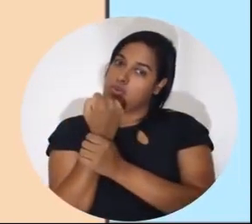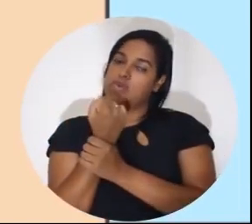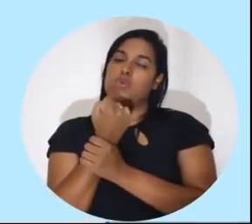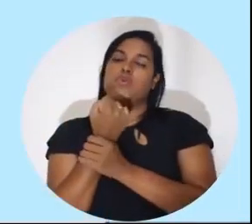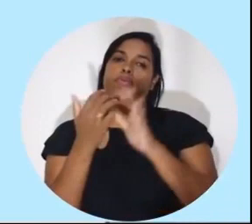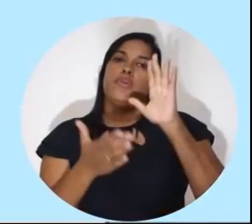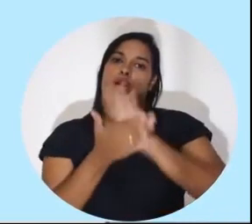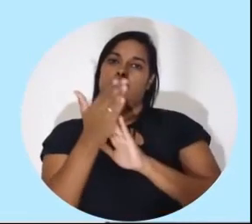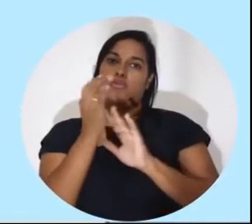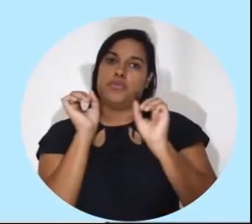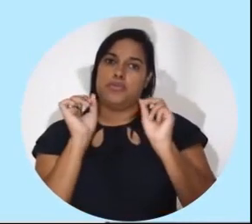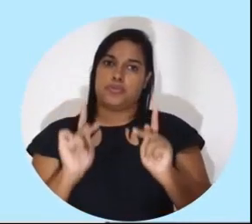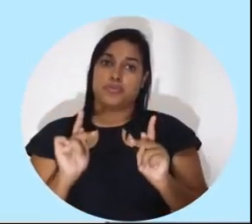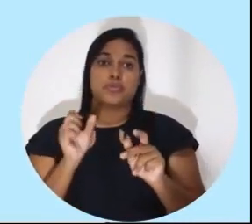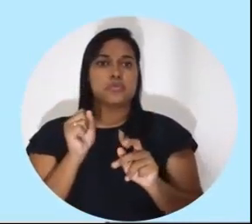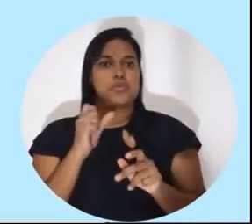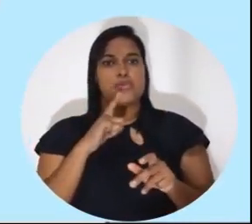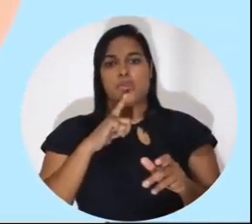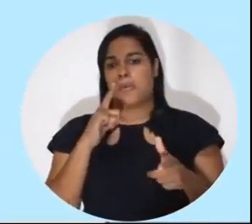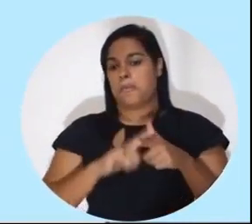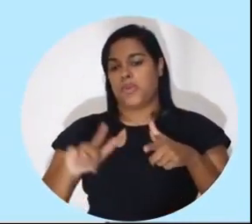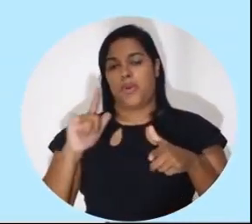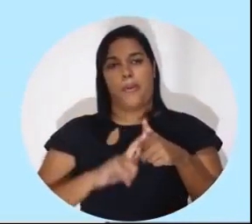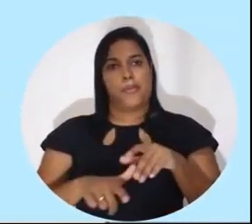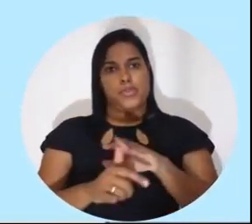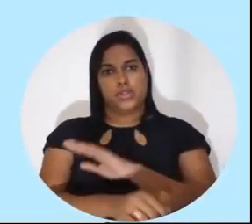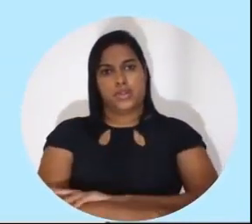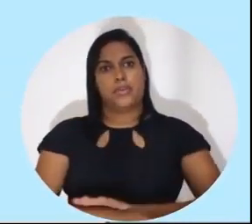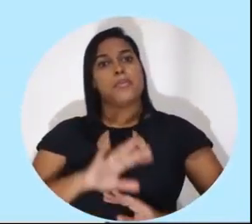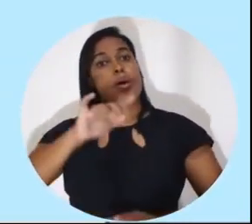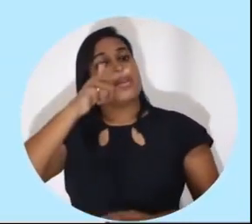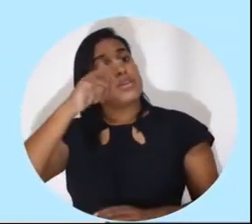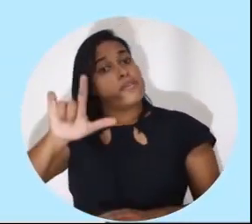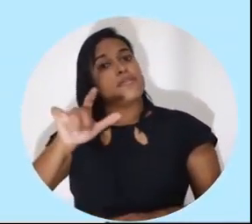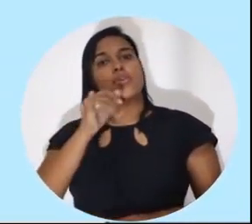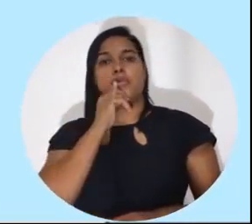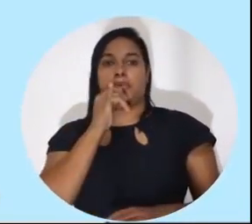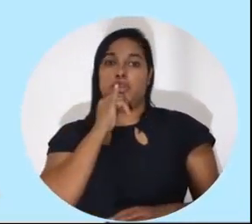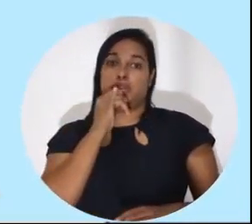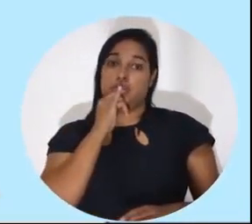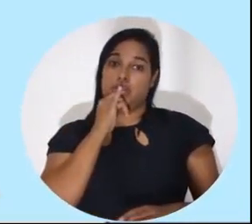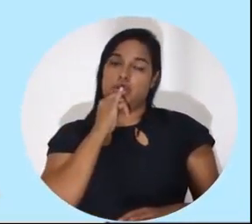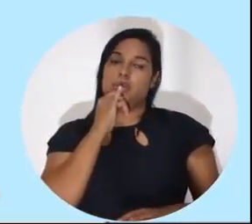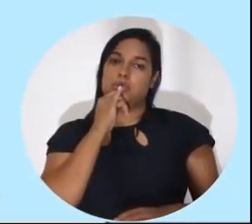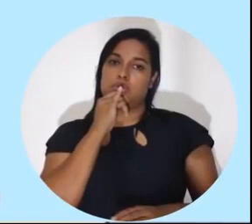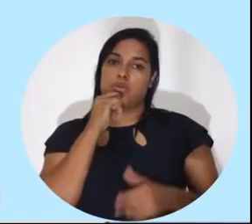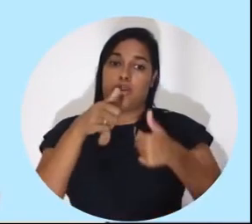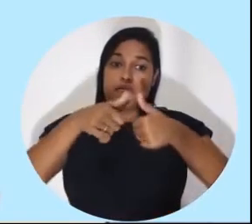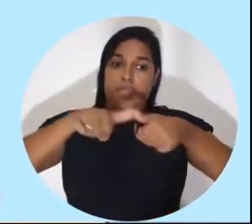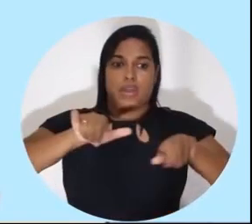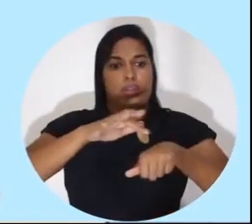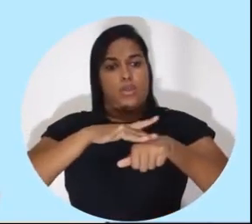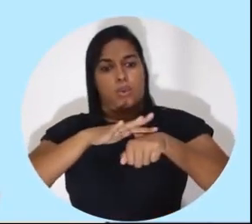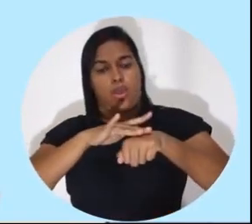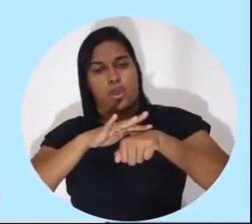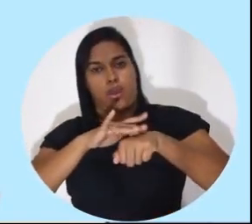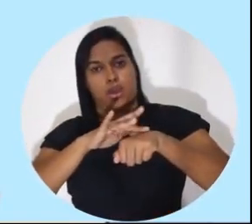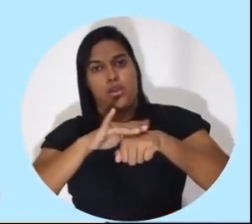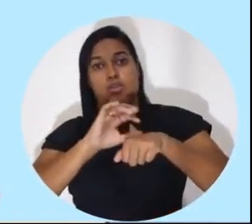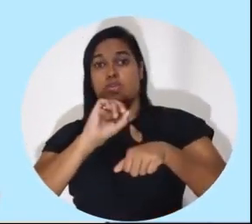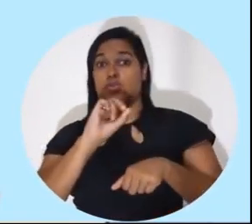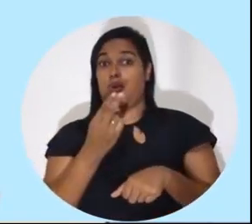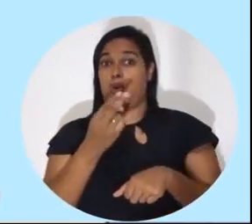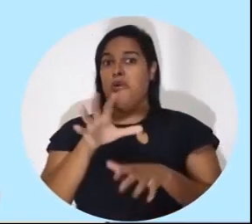viagem, não é? Porque se houver algum problema lá fora, como por exemplo, se ficarem doentes, ou